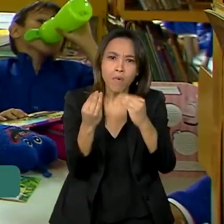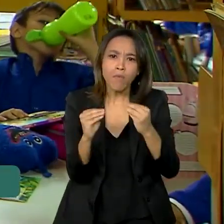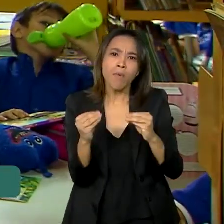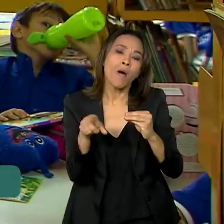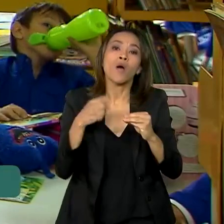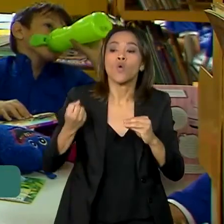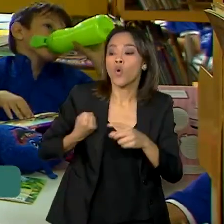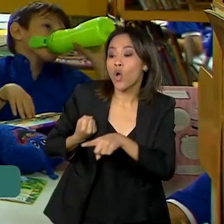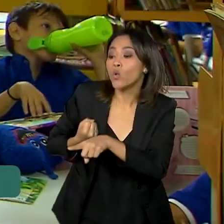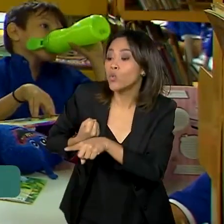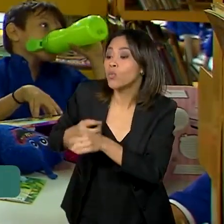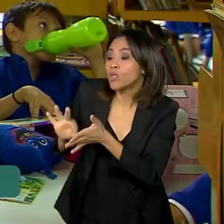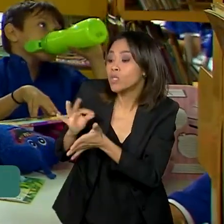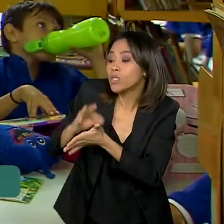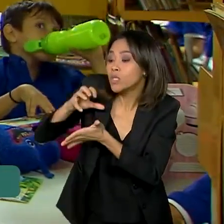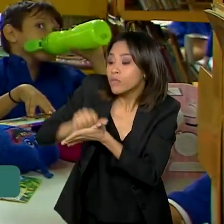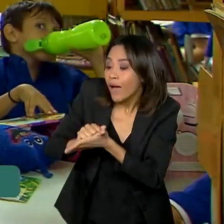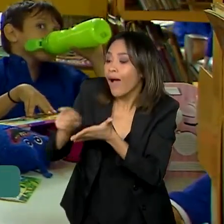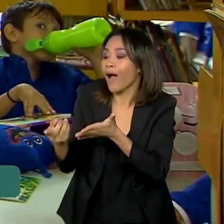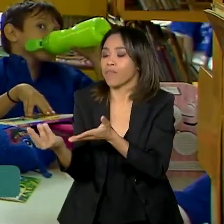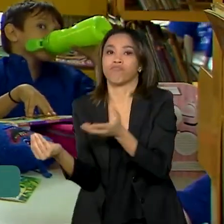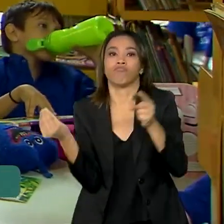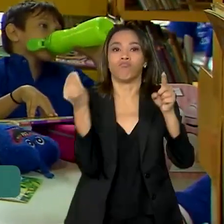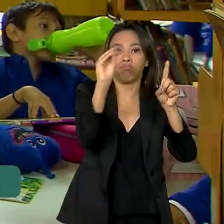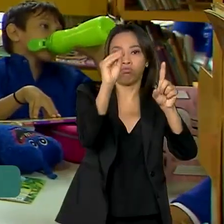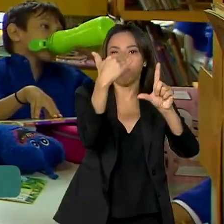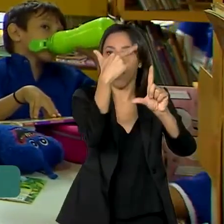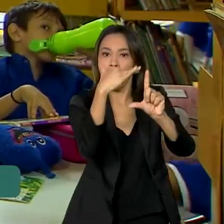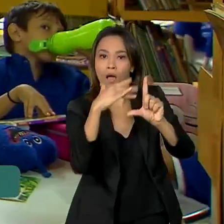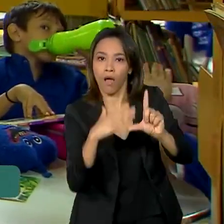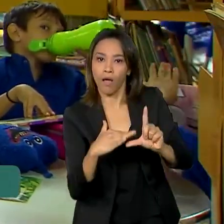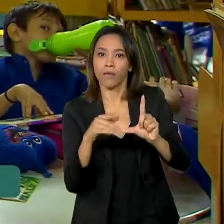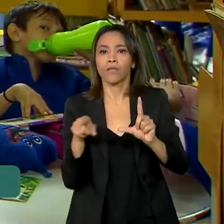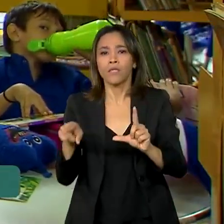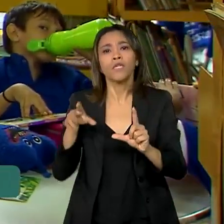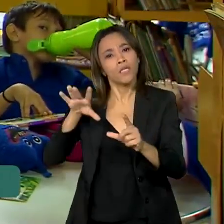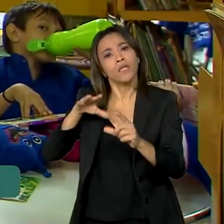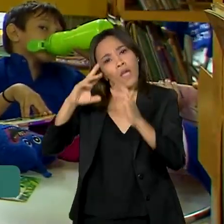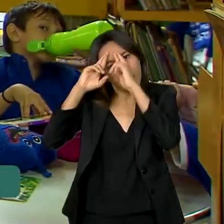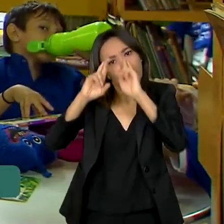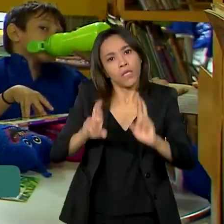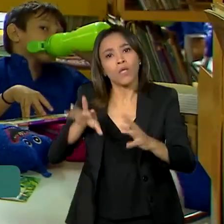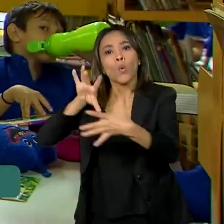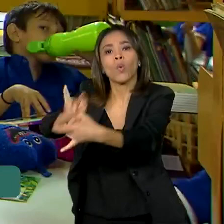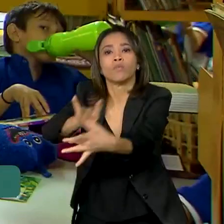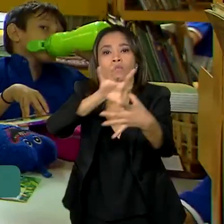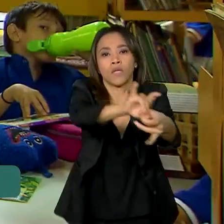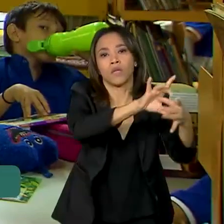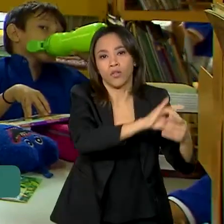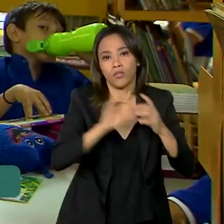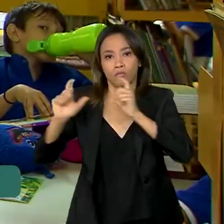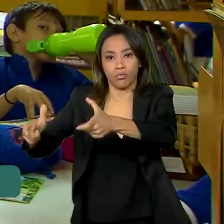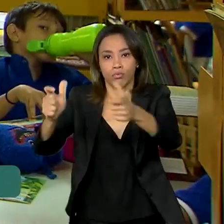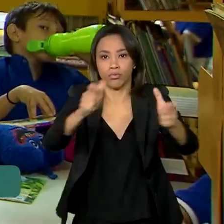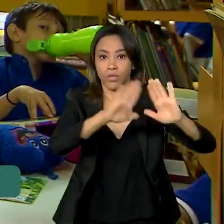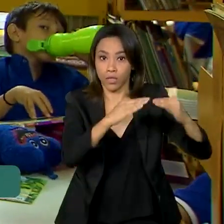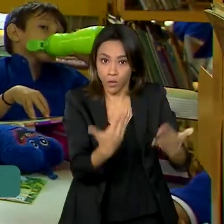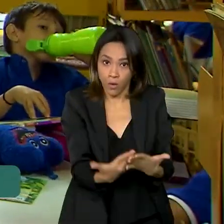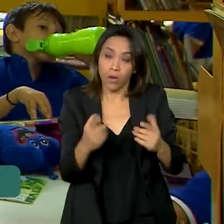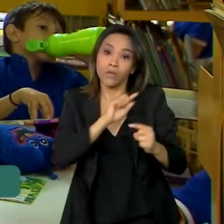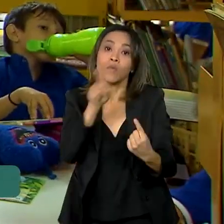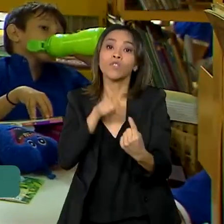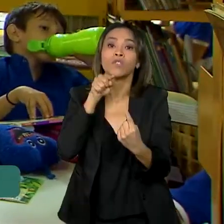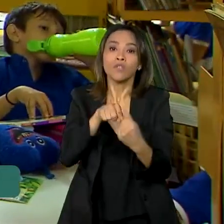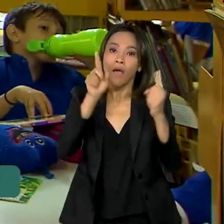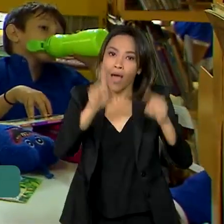número de alunos matriculados e levando em consideração também a realidade local. A ideia é fazer com que os estudantes